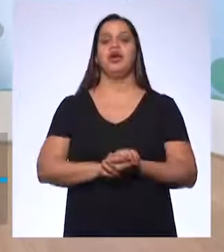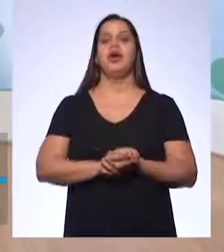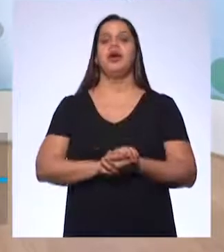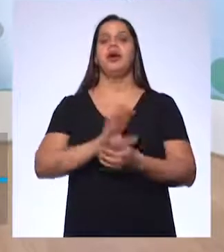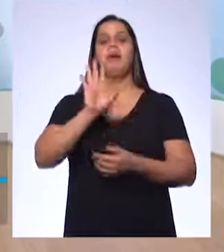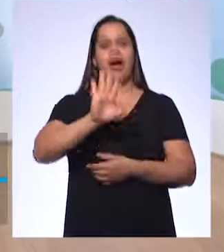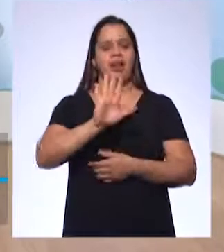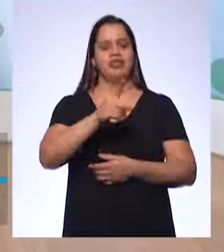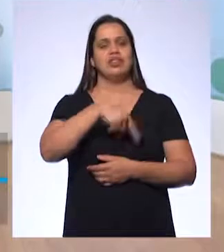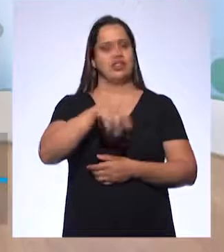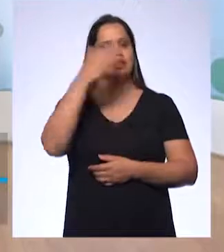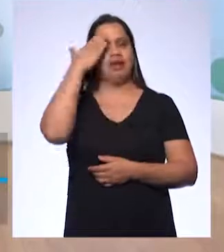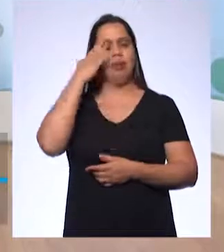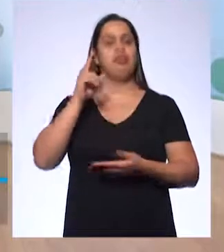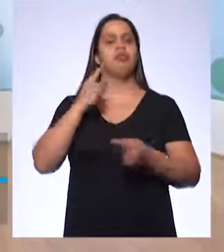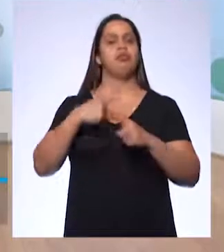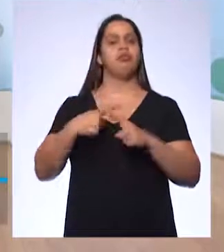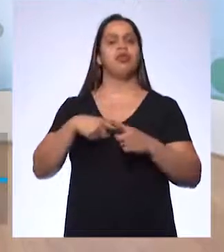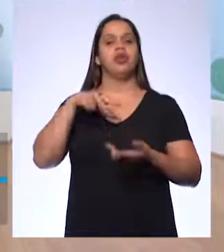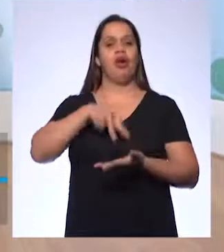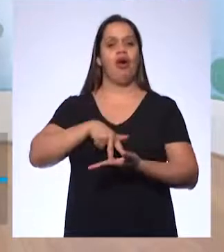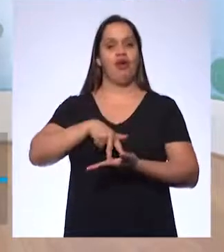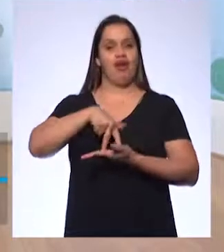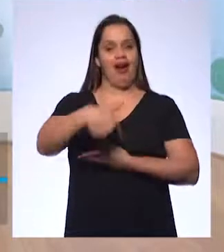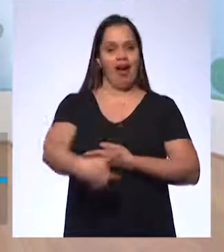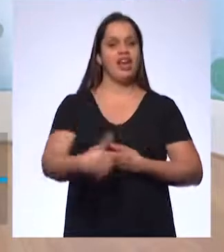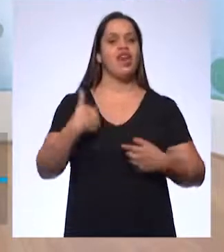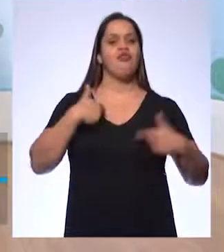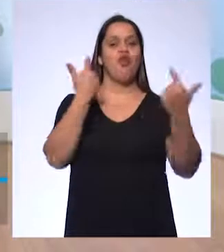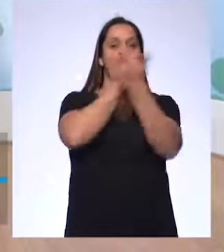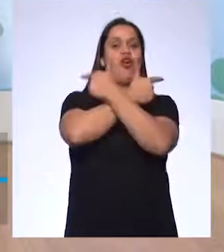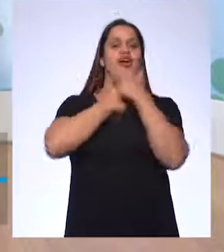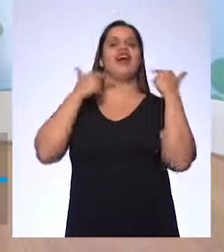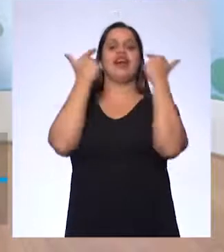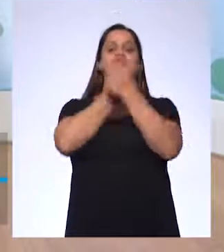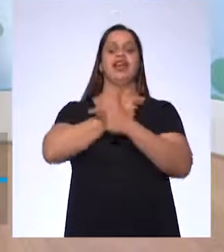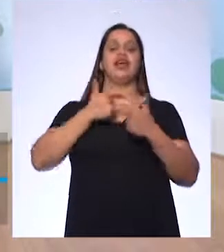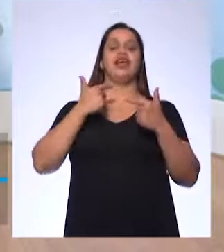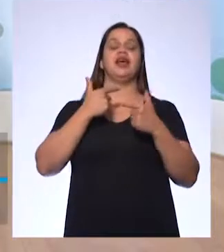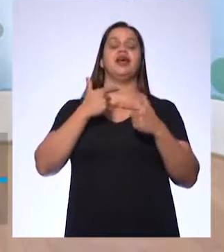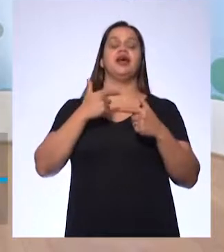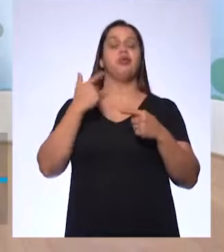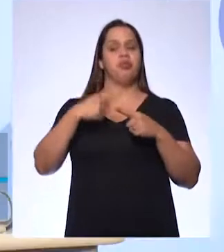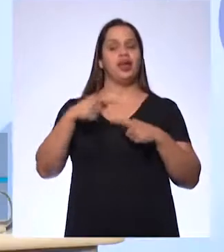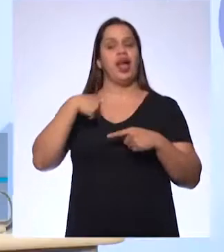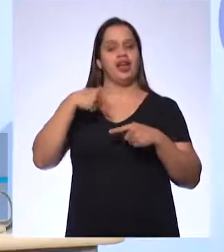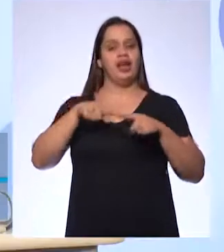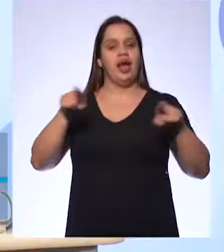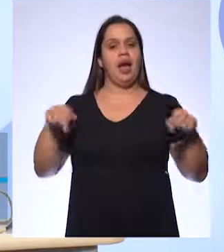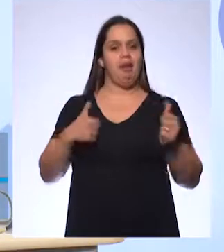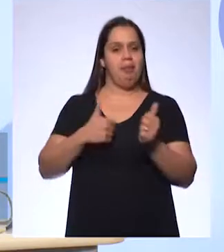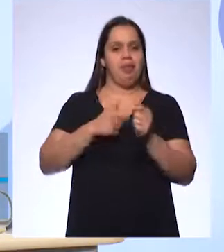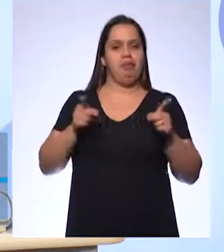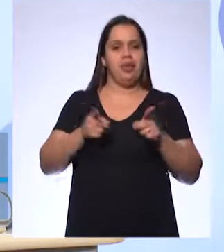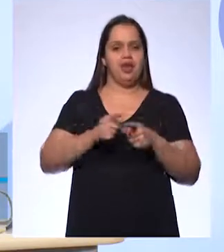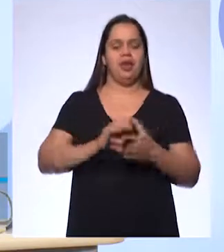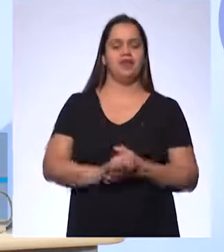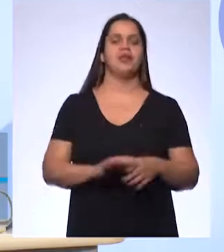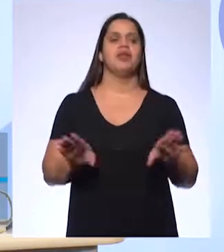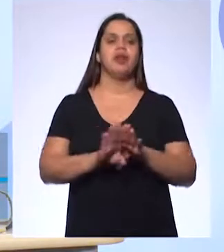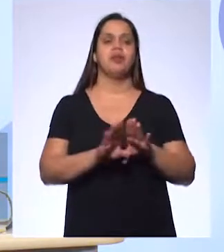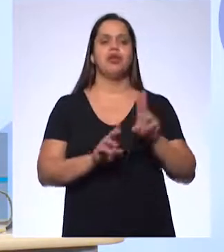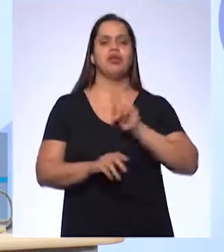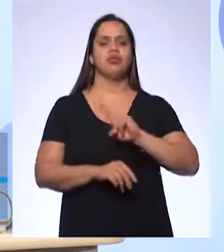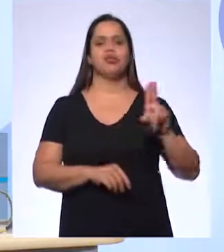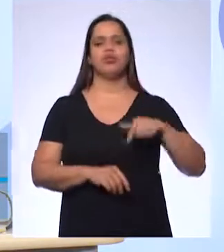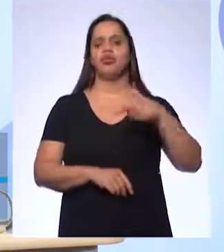minhas palhaçadas. E não falta muito pra gente cair aqui, porque aqui é pequeno, dá a impressão que é grande, mas aqui é pequeno. Ó, tem leishmaniose também, viu, professor?